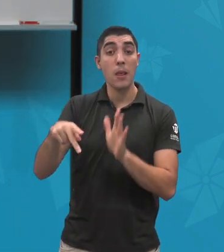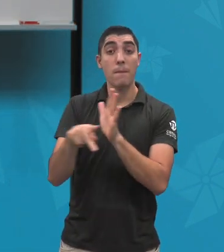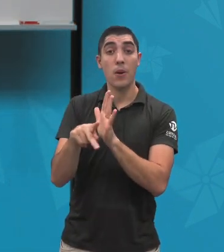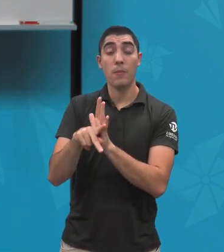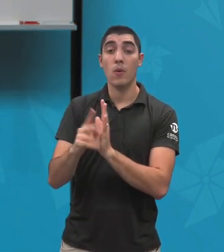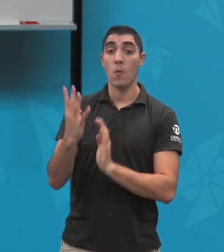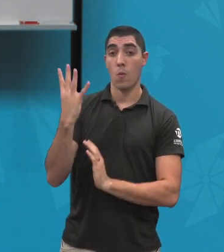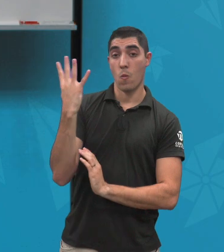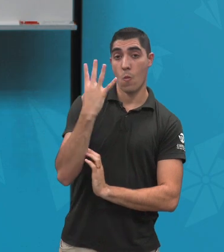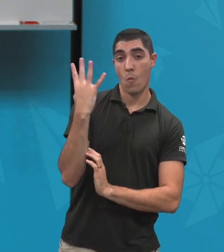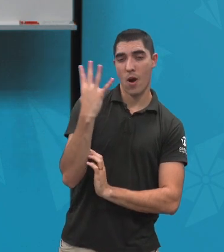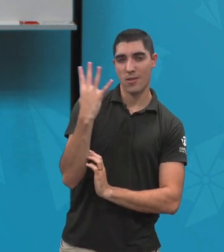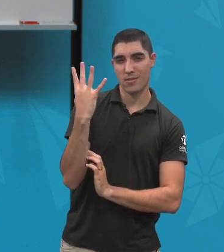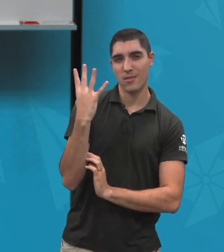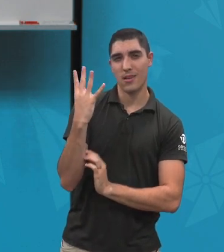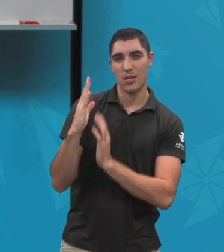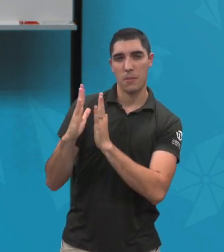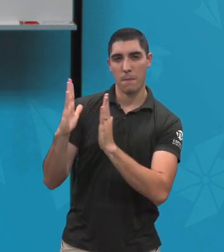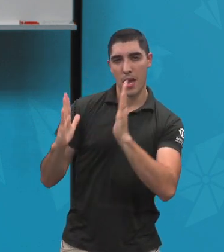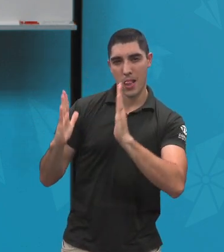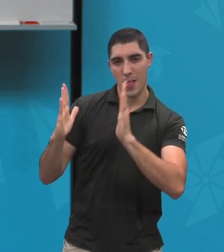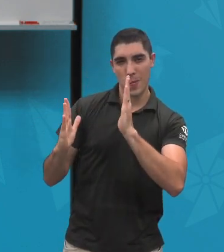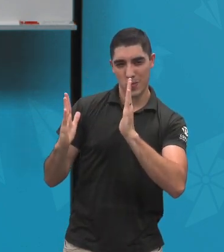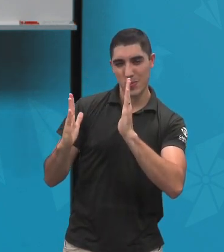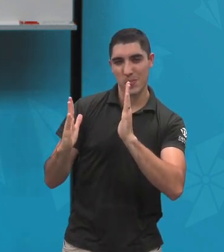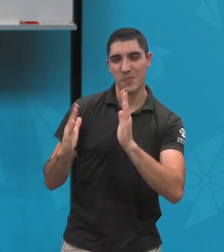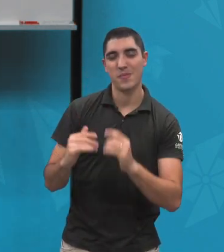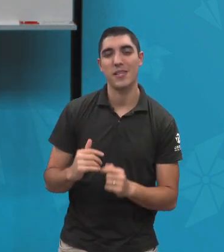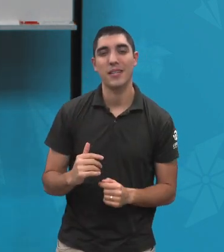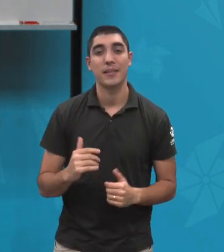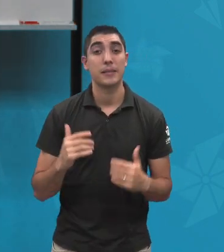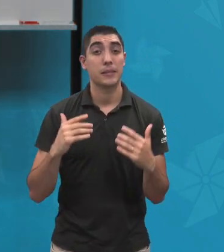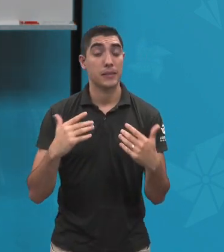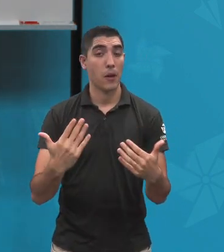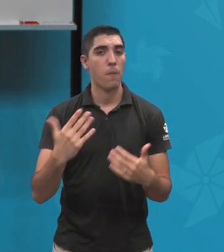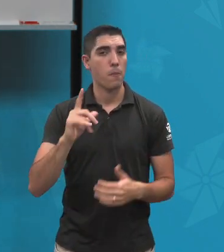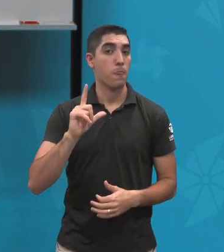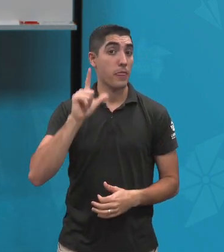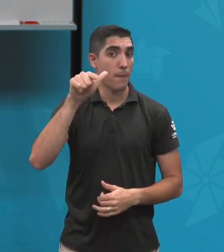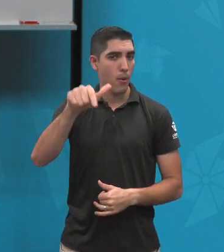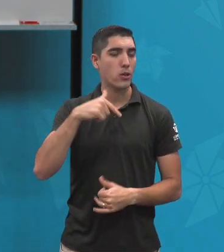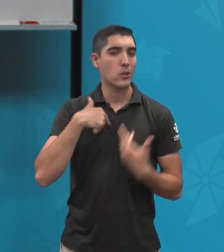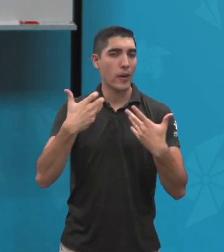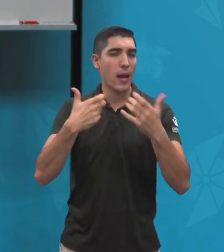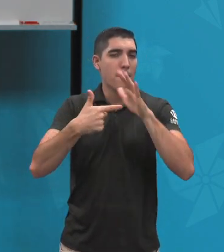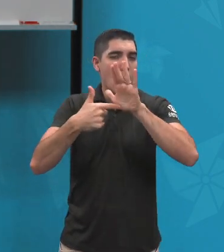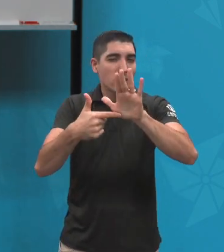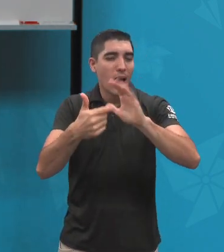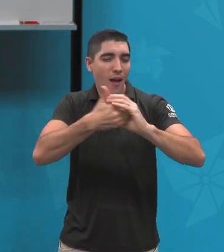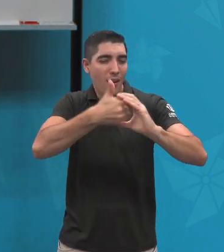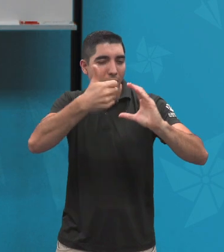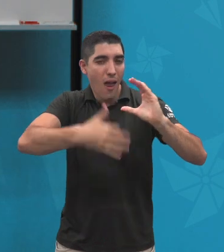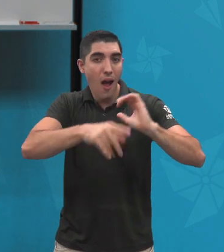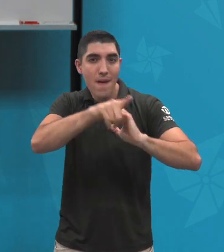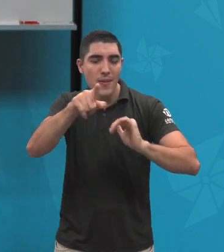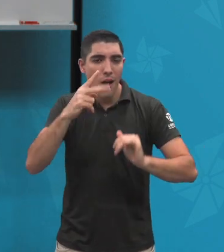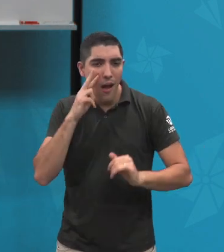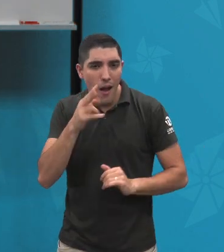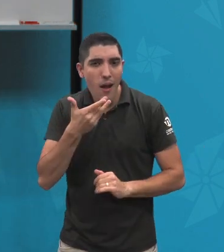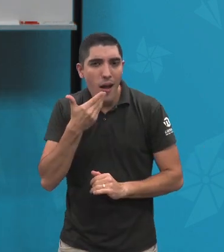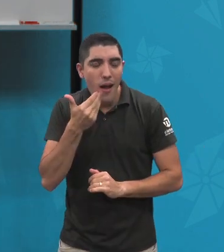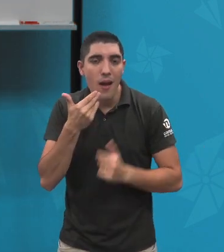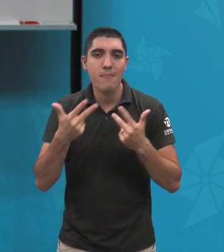4ª jornada desse livro, e aí eu quero destacar com vocês algumas características justamente para